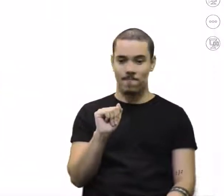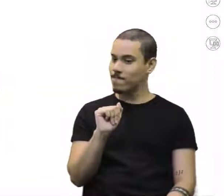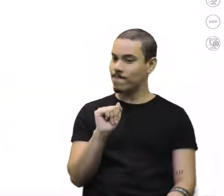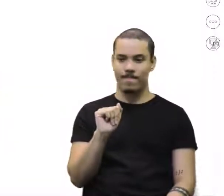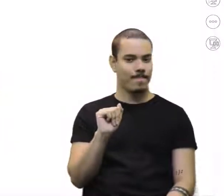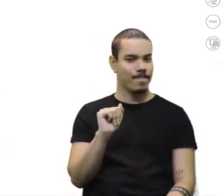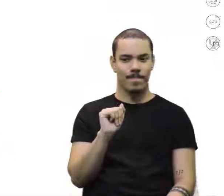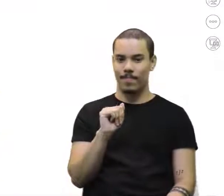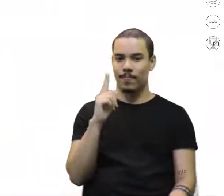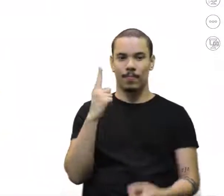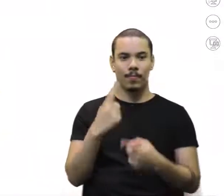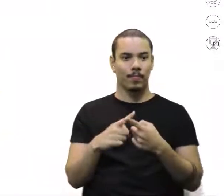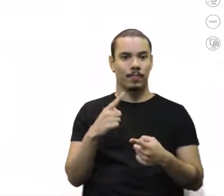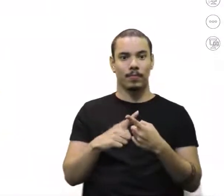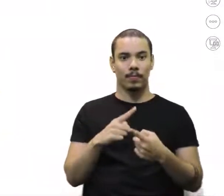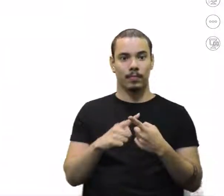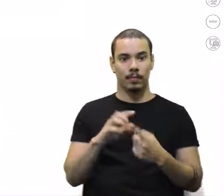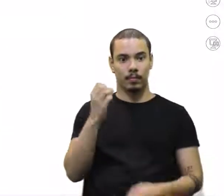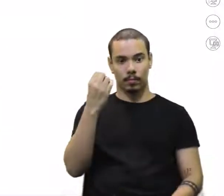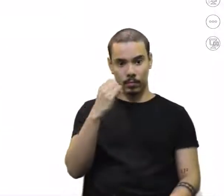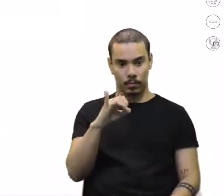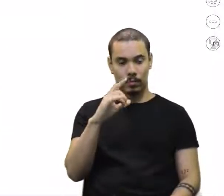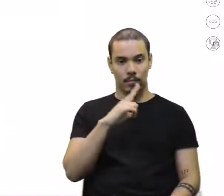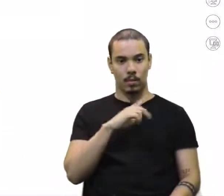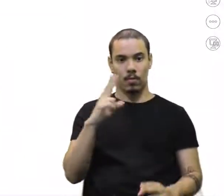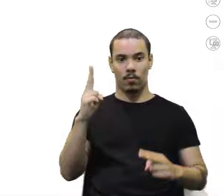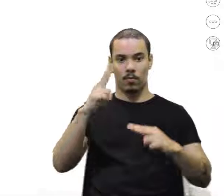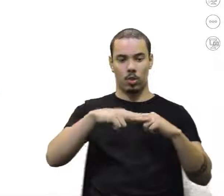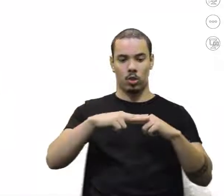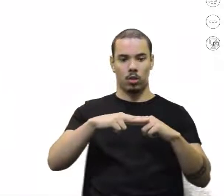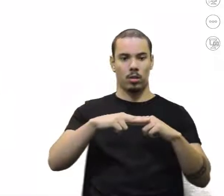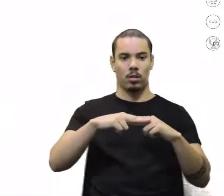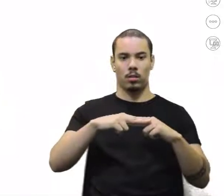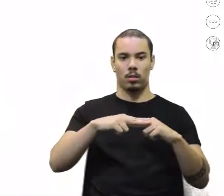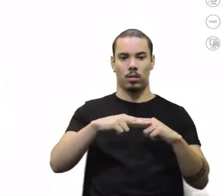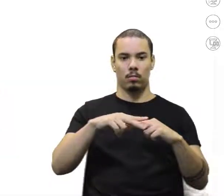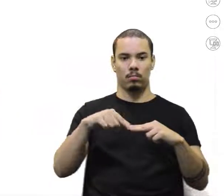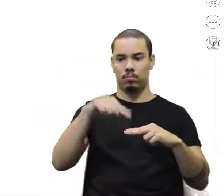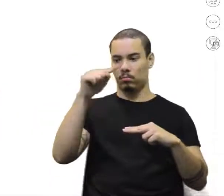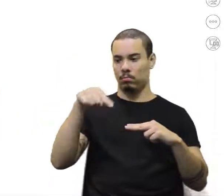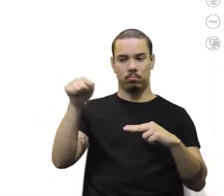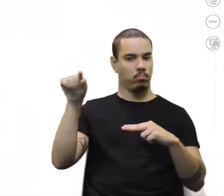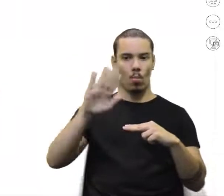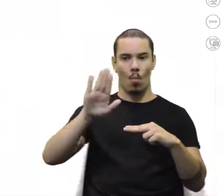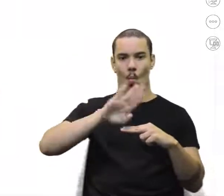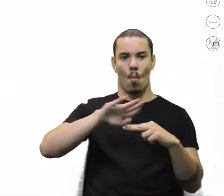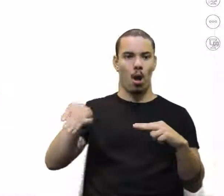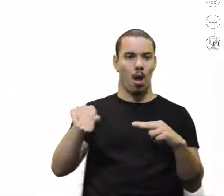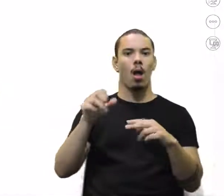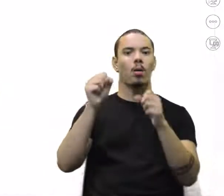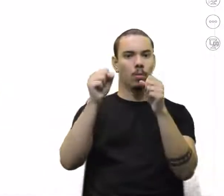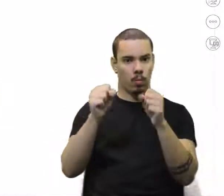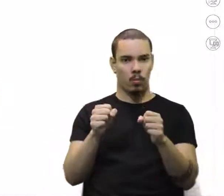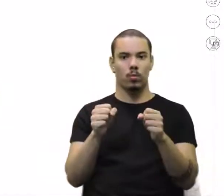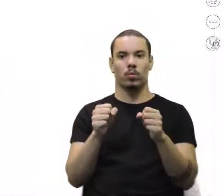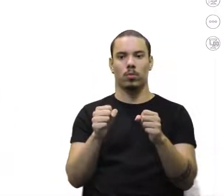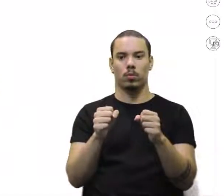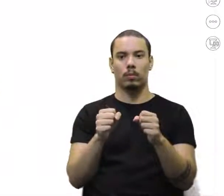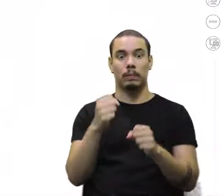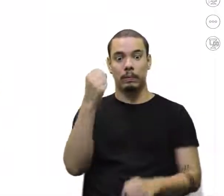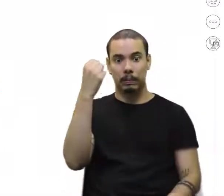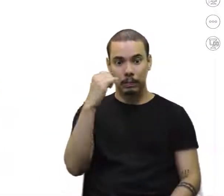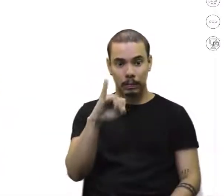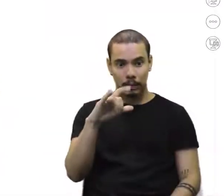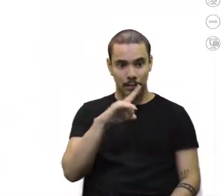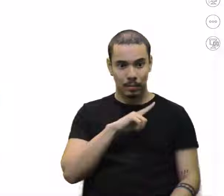Não. Cíclica se ela fosse uma cadeia fechada não aromática. Aí eu posso chamar como cíclica. Mas se